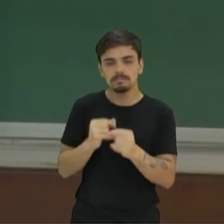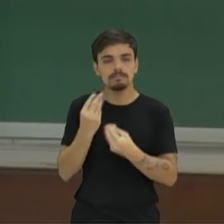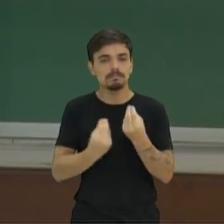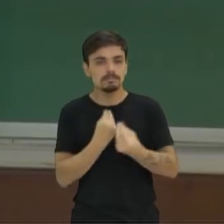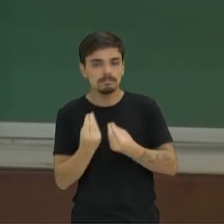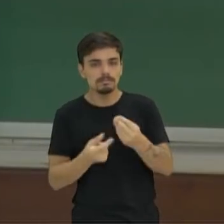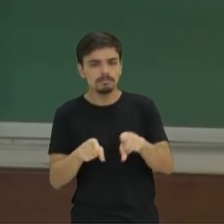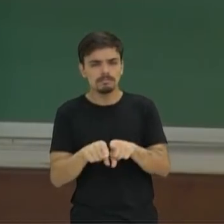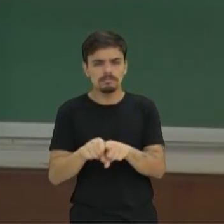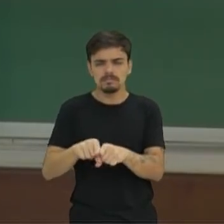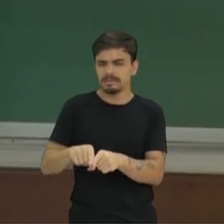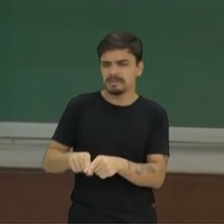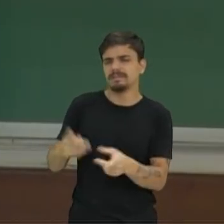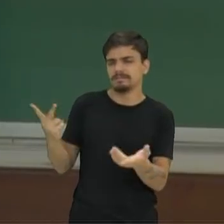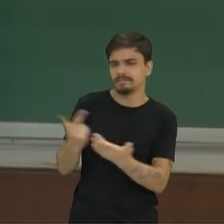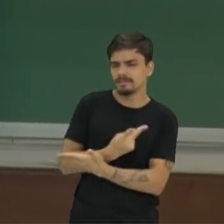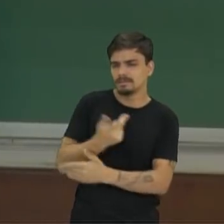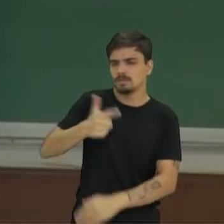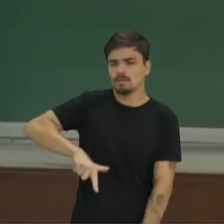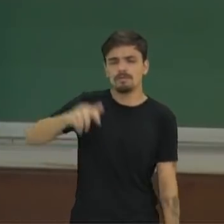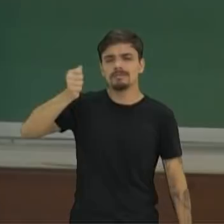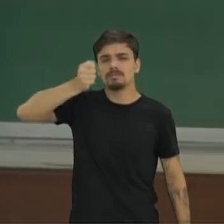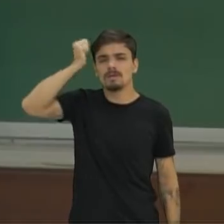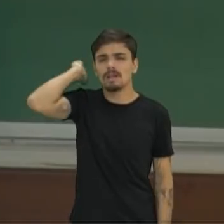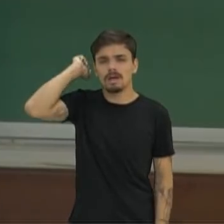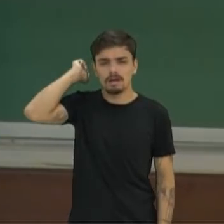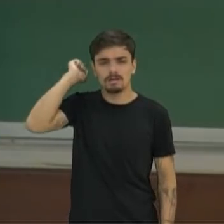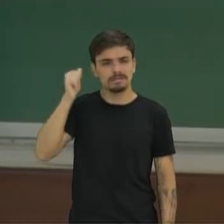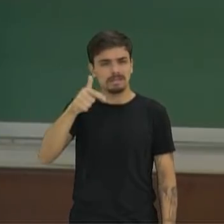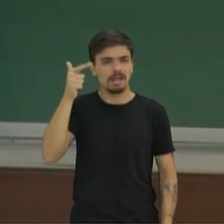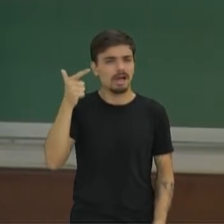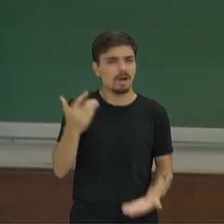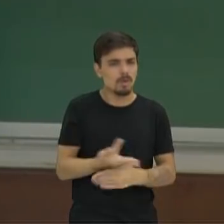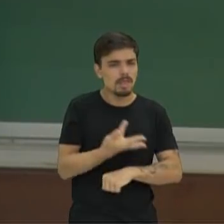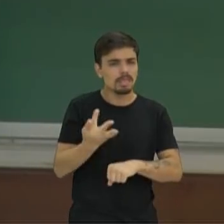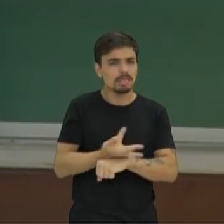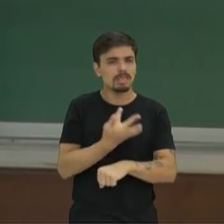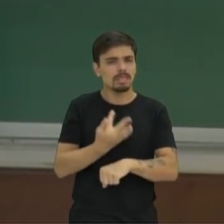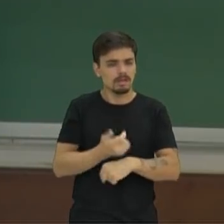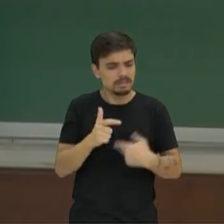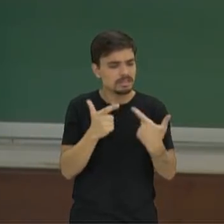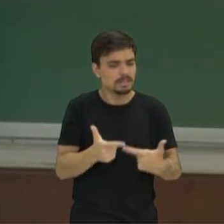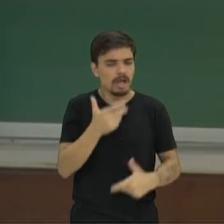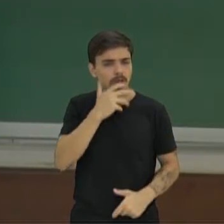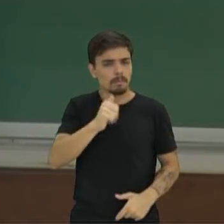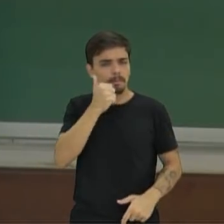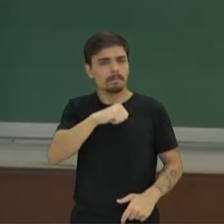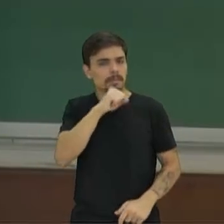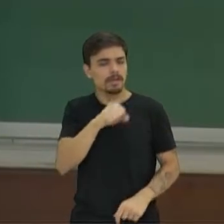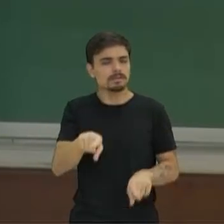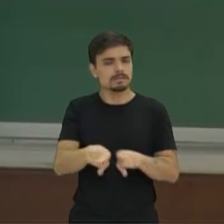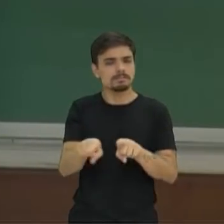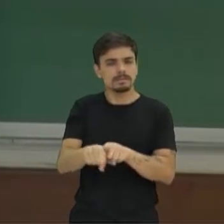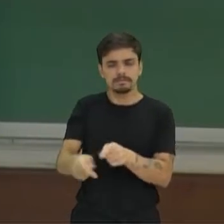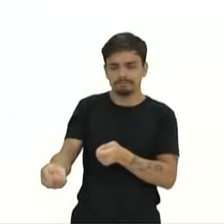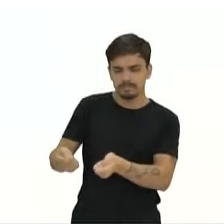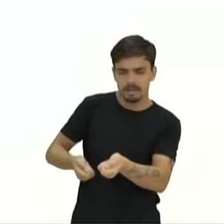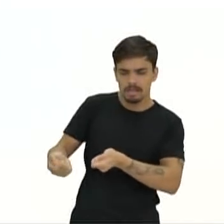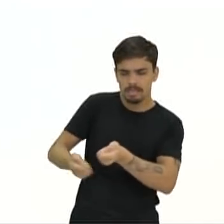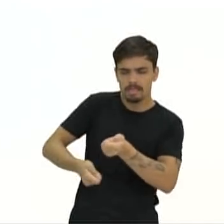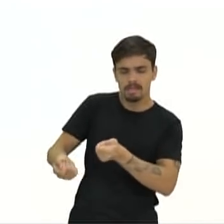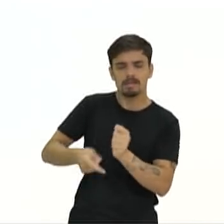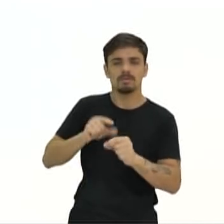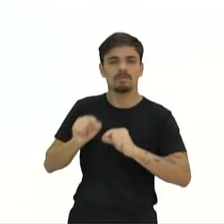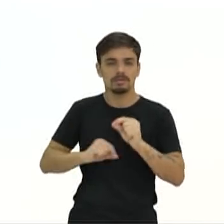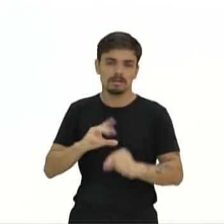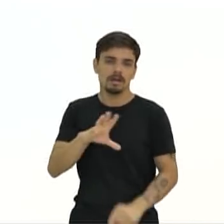Como? Fracassou em mais um vestibular? Ainda aguenta os chatos dos pais? Saiba que eles o controlam sob o pretexto de